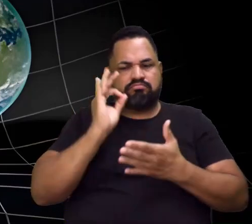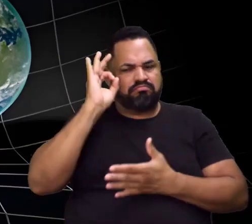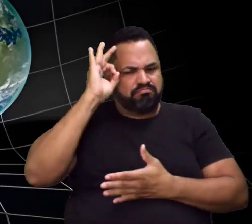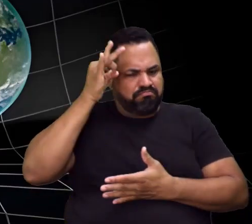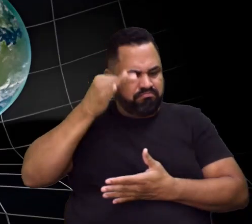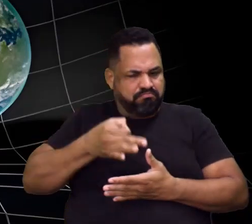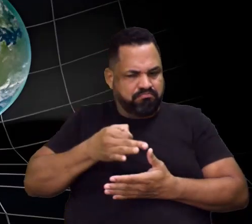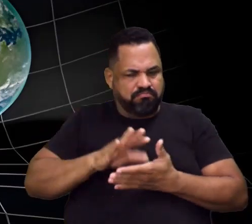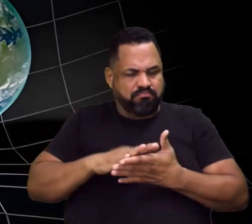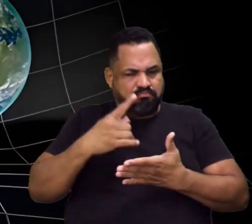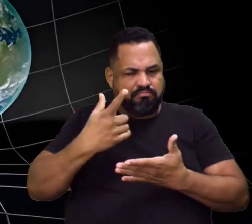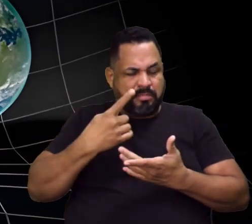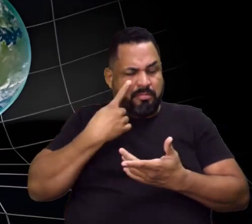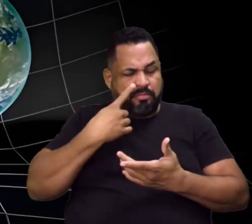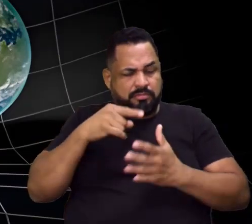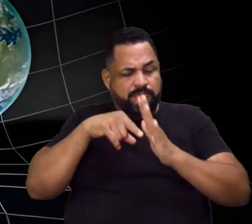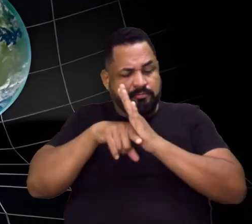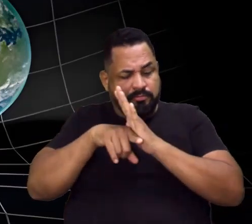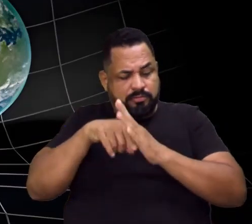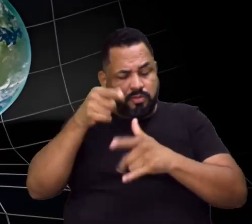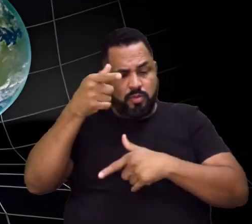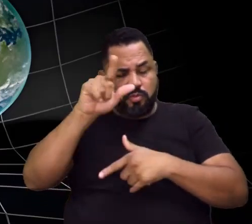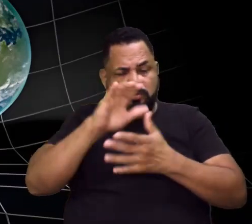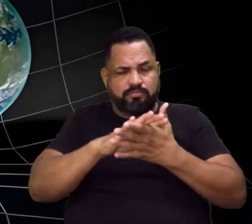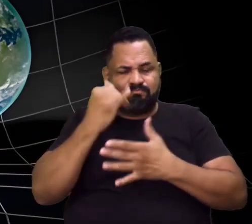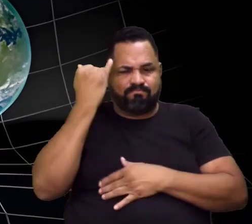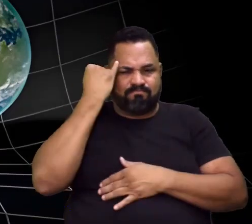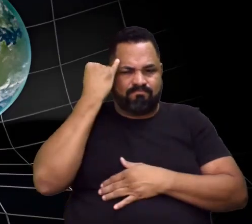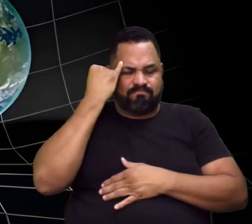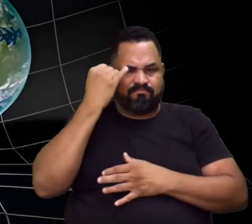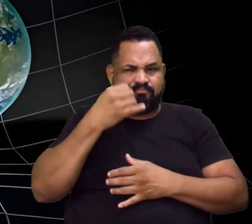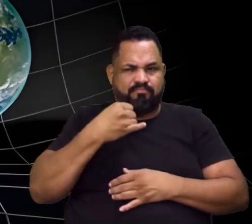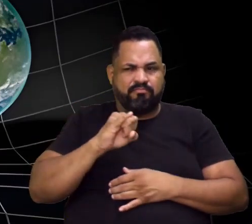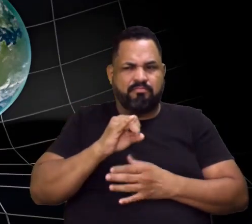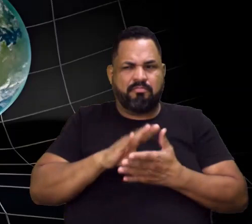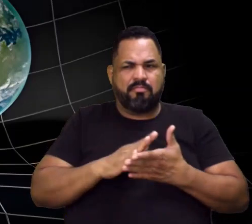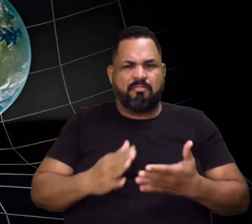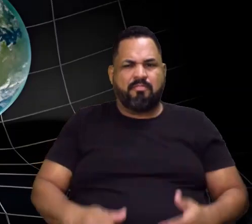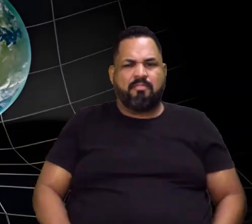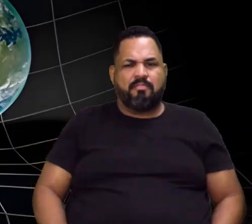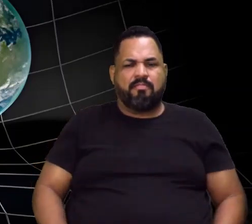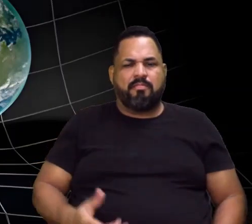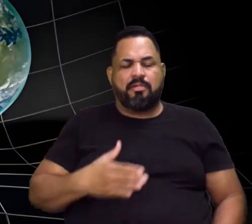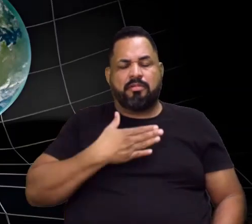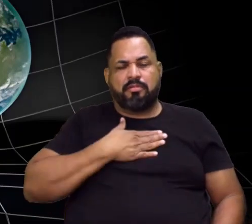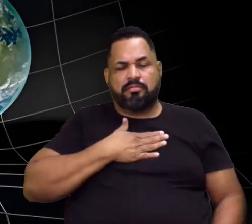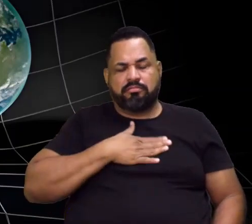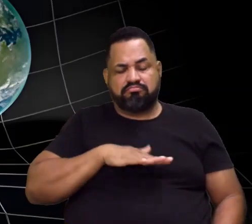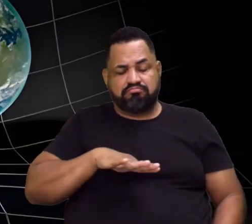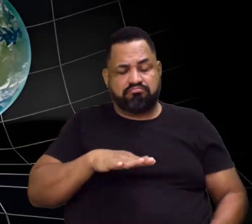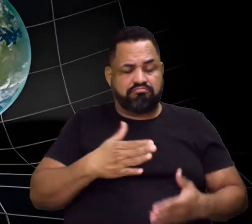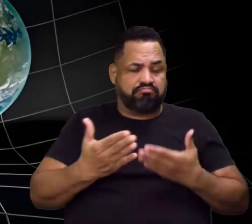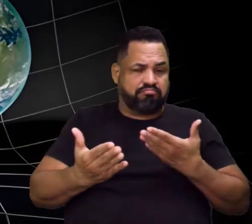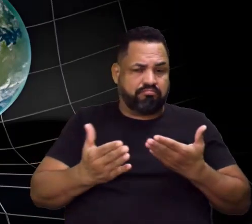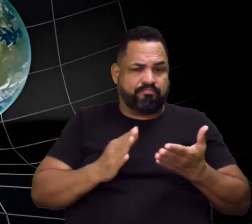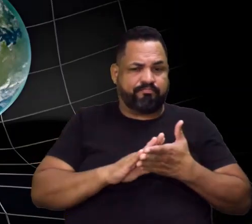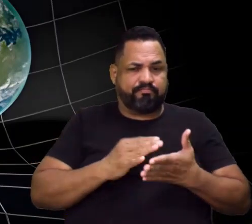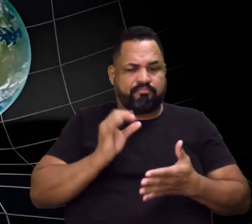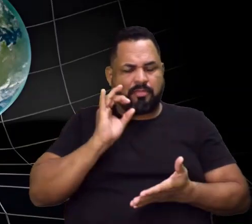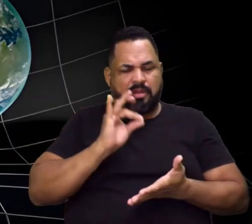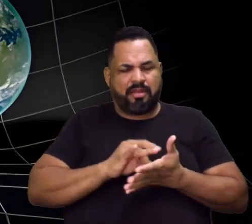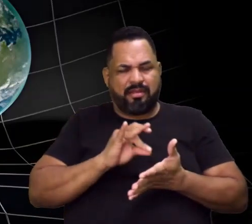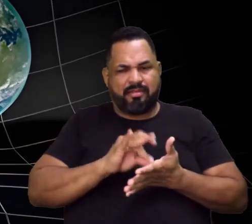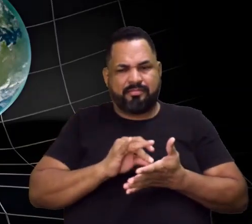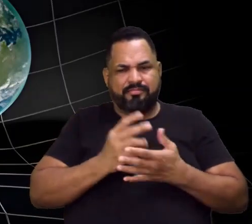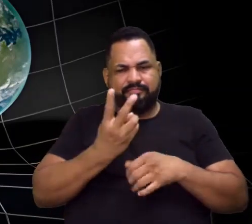E mesmo assim você chega com outras informações se você viu a informação não gostou é um blog tal acho não será